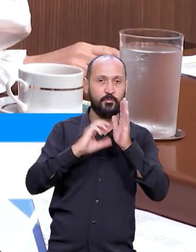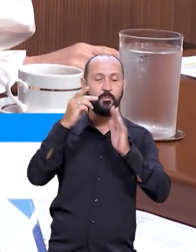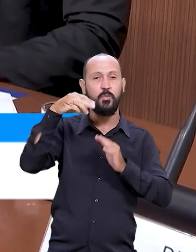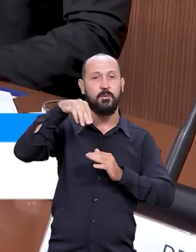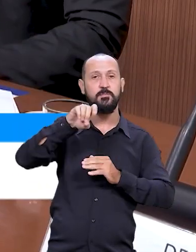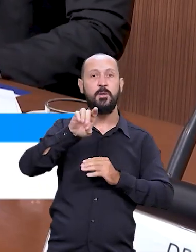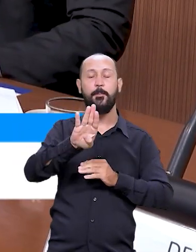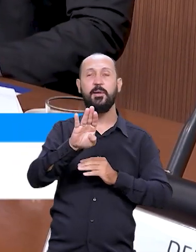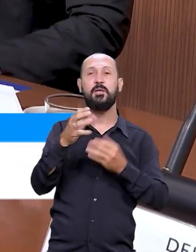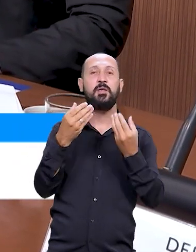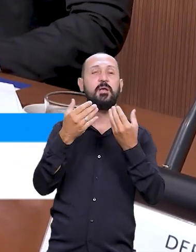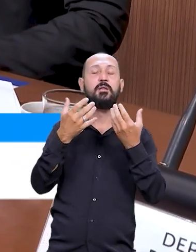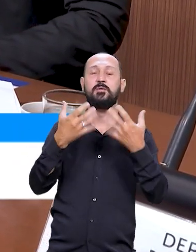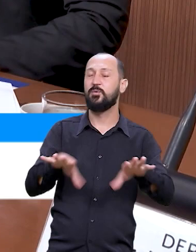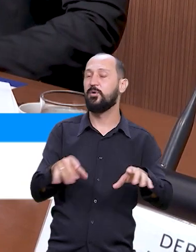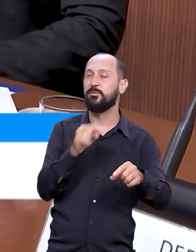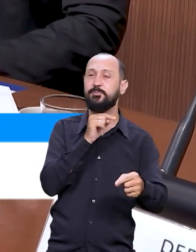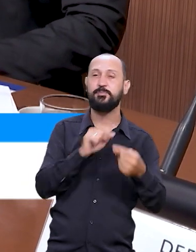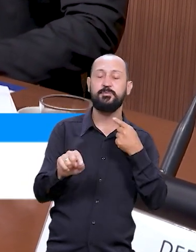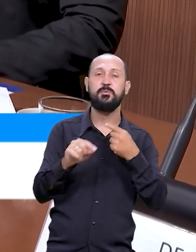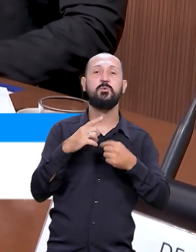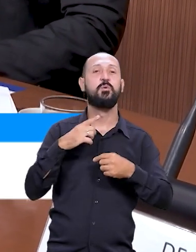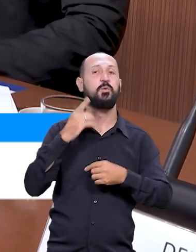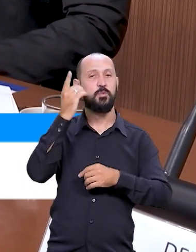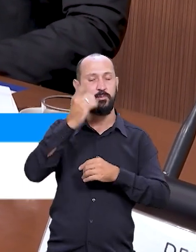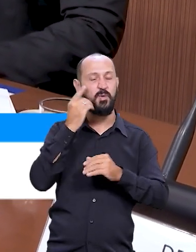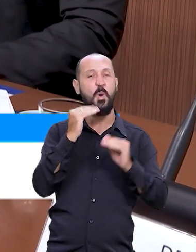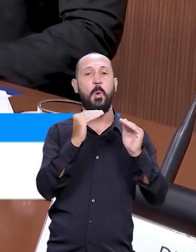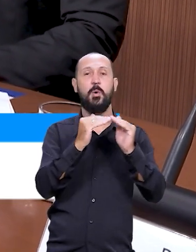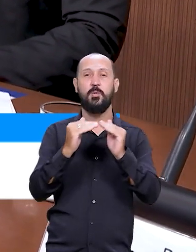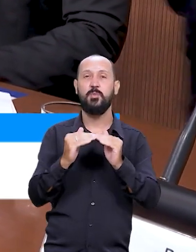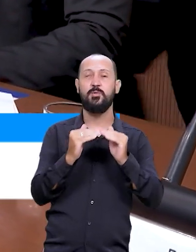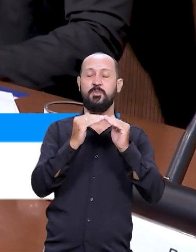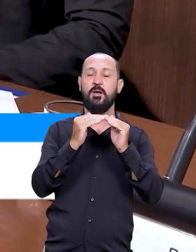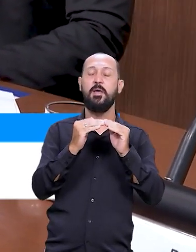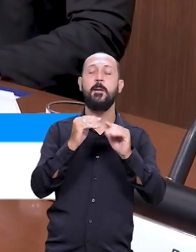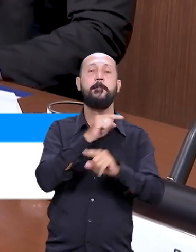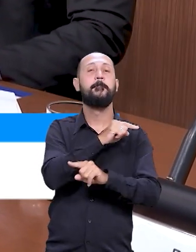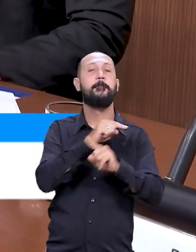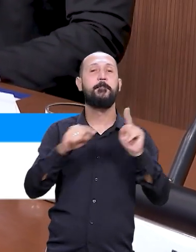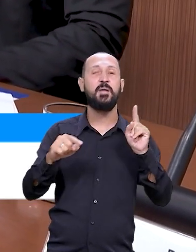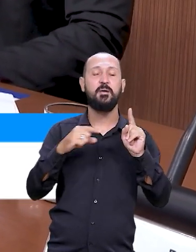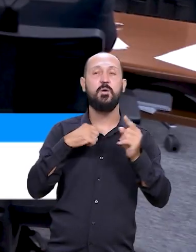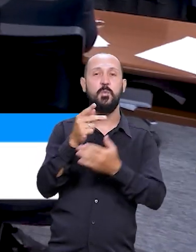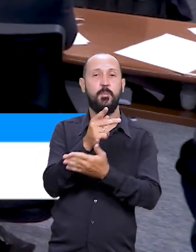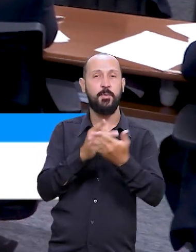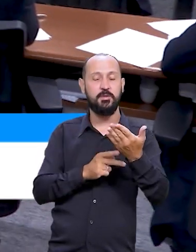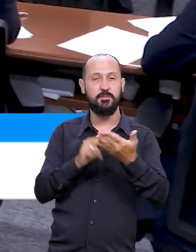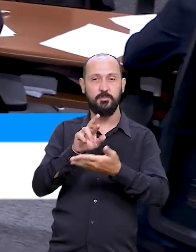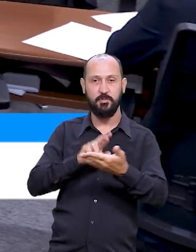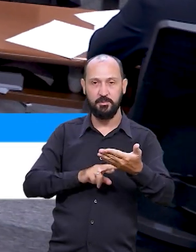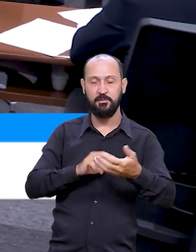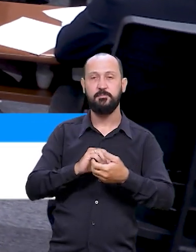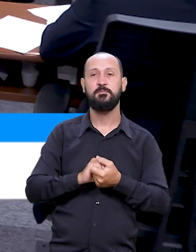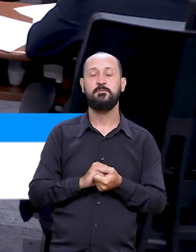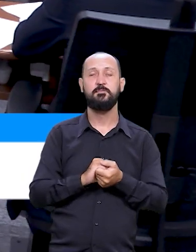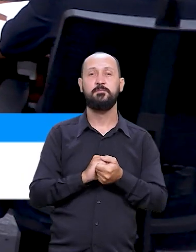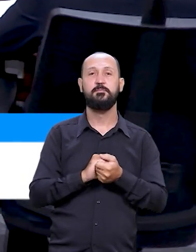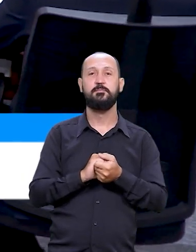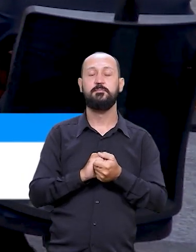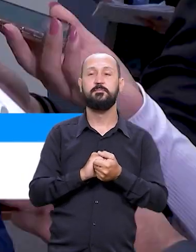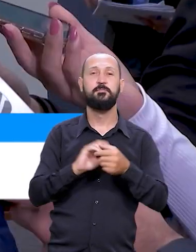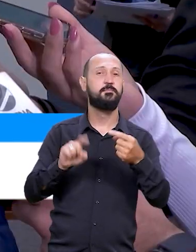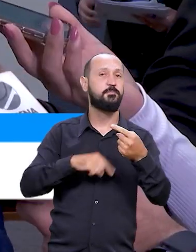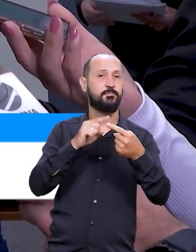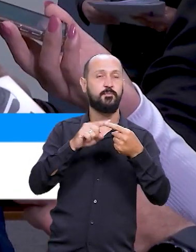do MDB, que foram rejeitadas. Apesar disso, o parlamentar votou favorável parcialmente ao parecer do